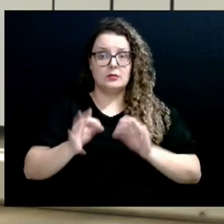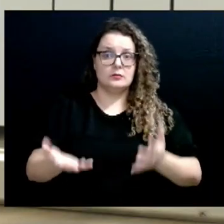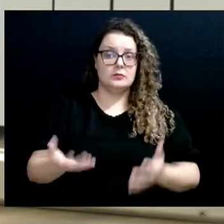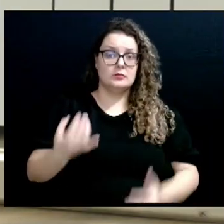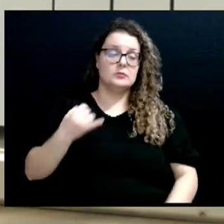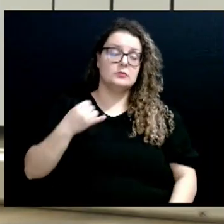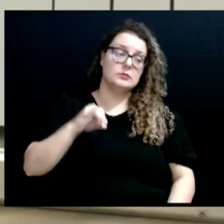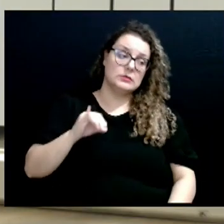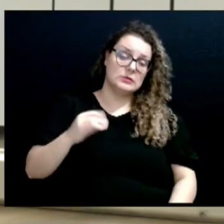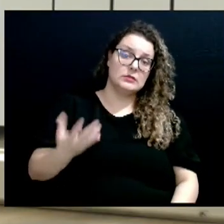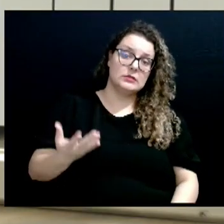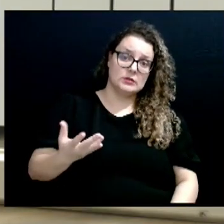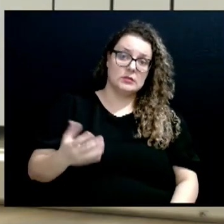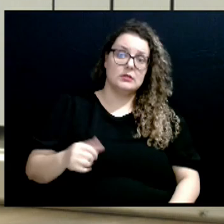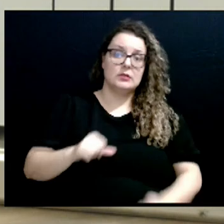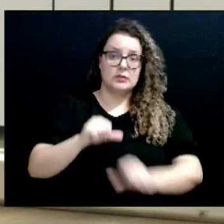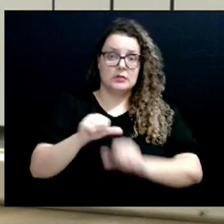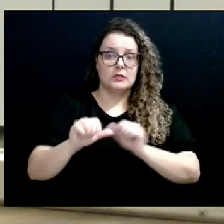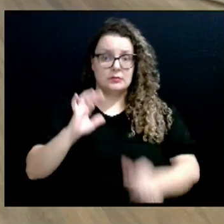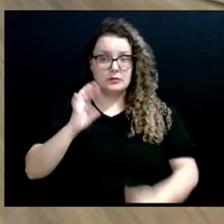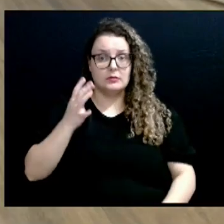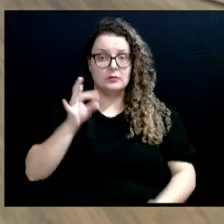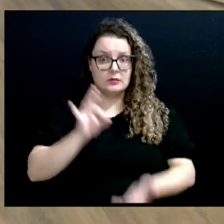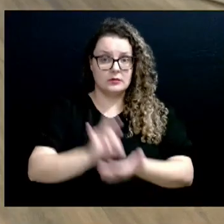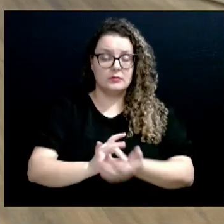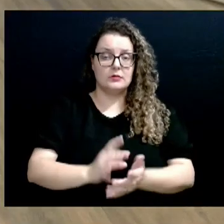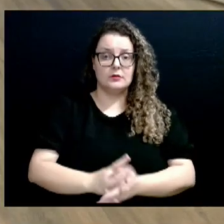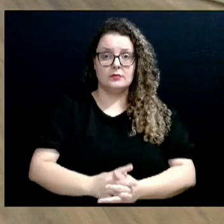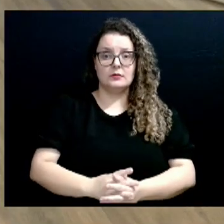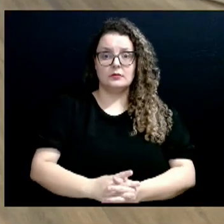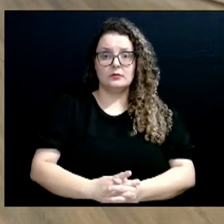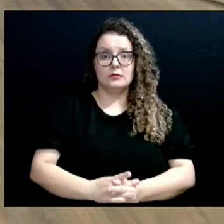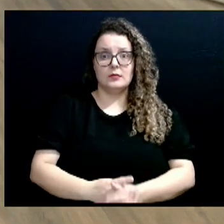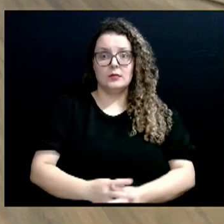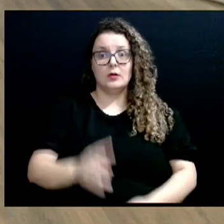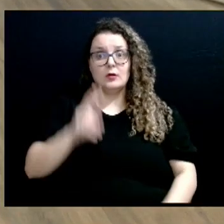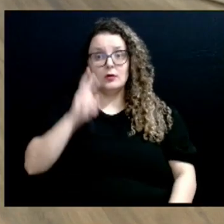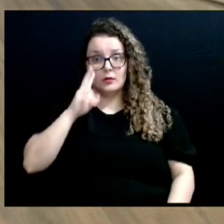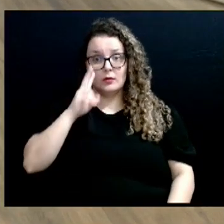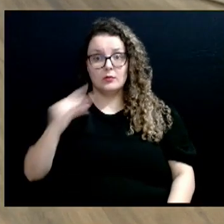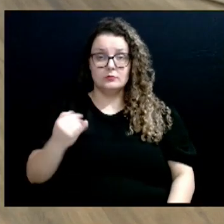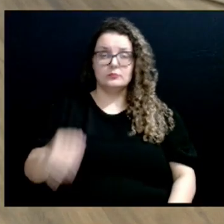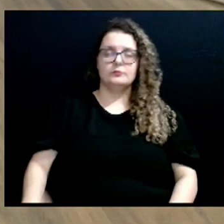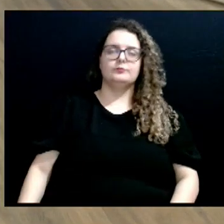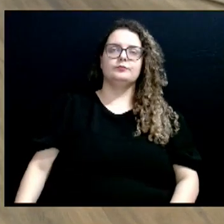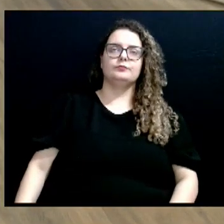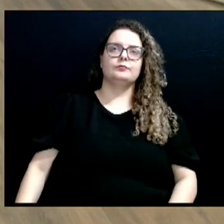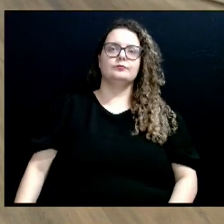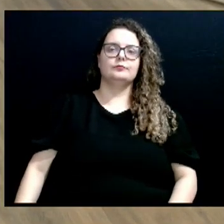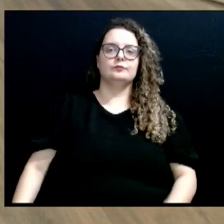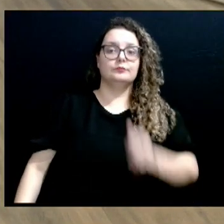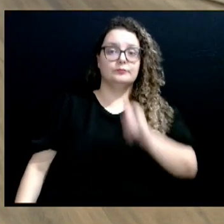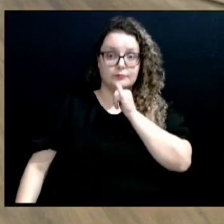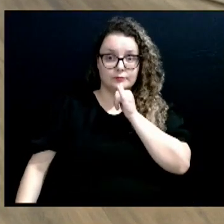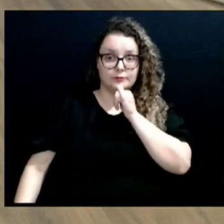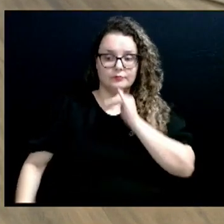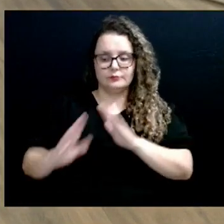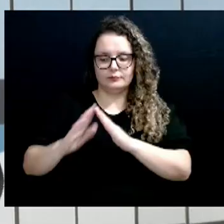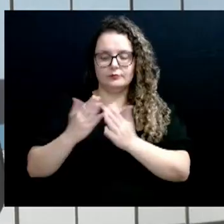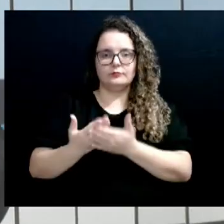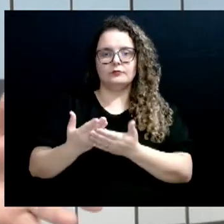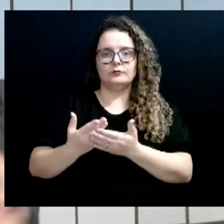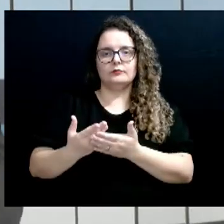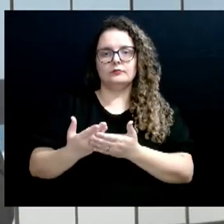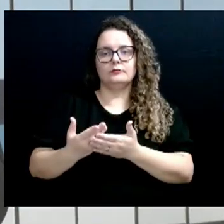essa mudança aconteça de fato? O que eu vi de relevante lá foi que, por exemplo, a autoescola vai continuar existindo. Não sei como vai ser isso, mas